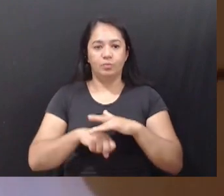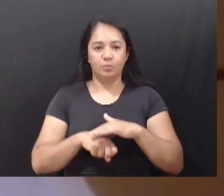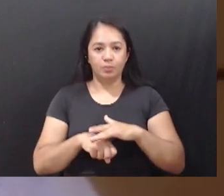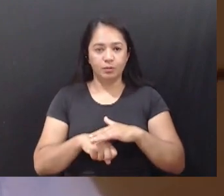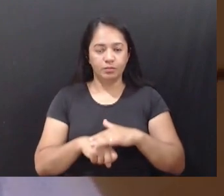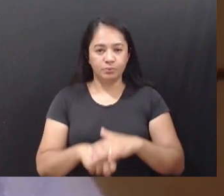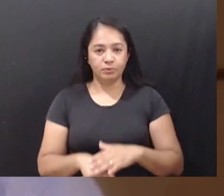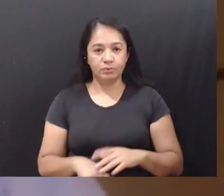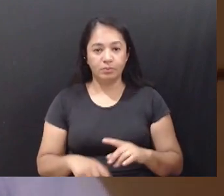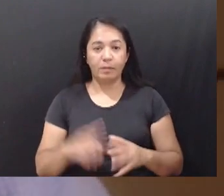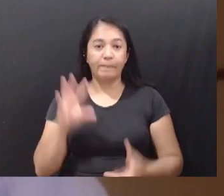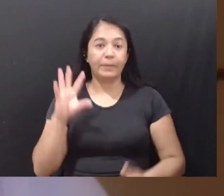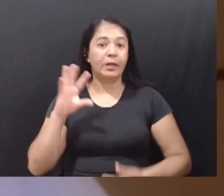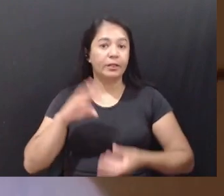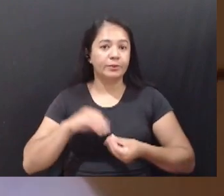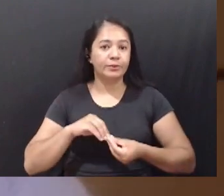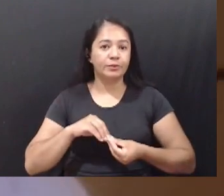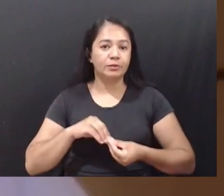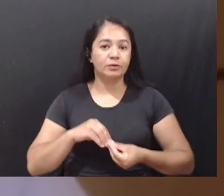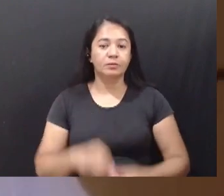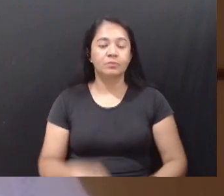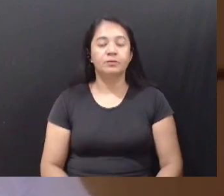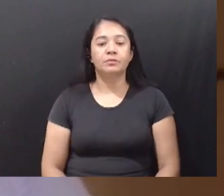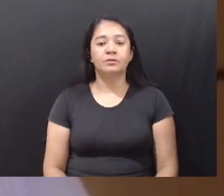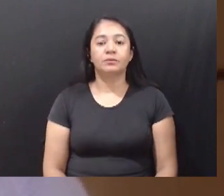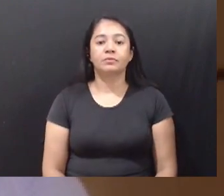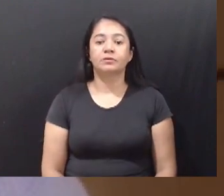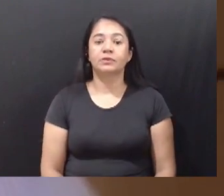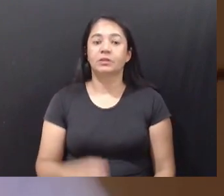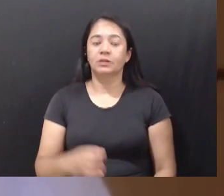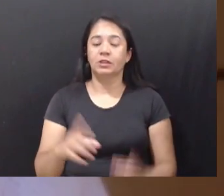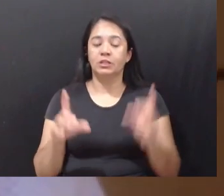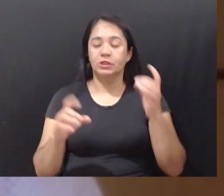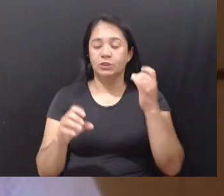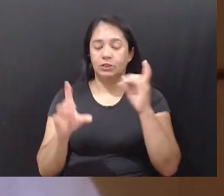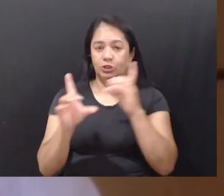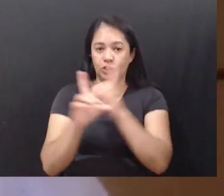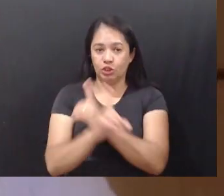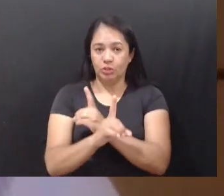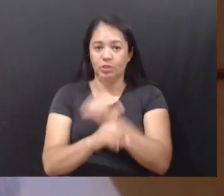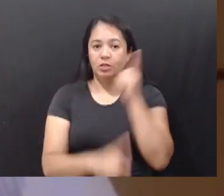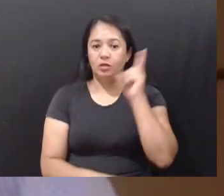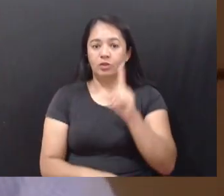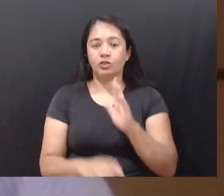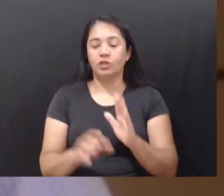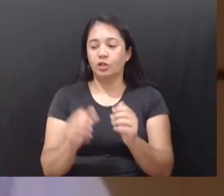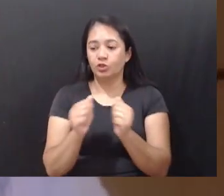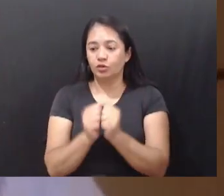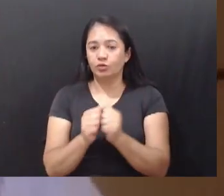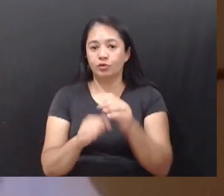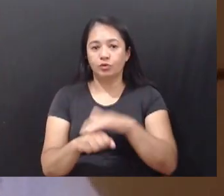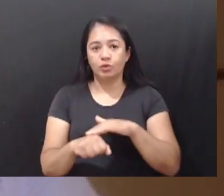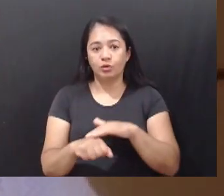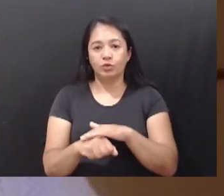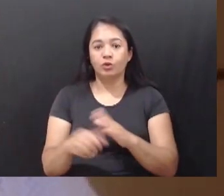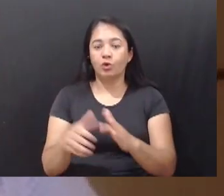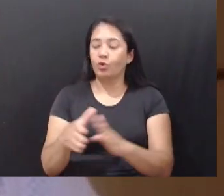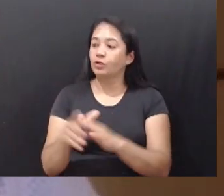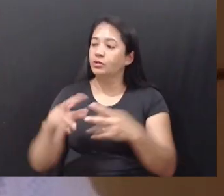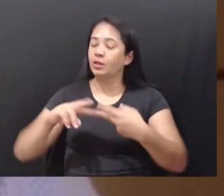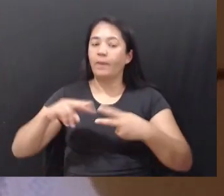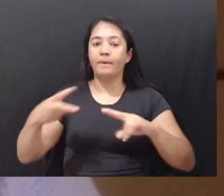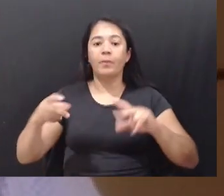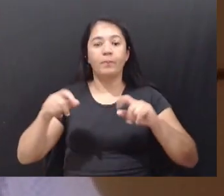desse filho nascer com a doença. Só para resumir, né, uma vez diagnosticando isso, é conversado com o casal